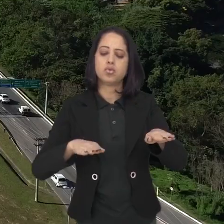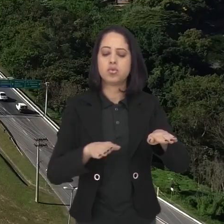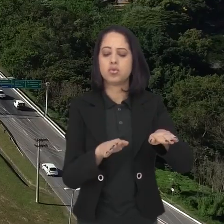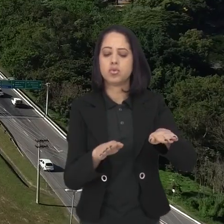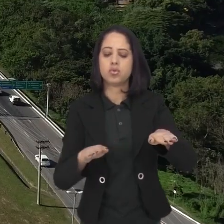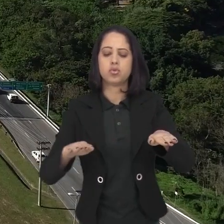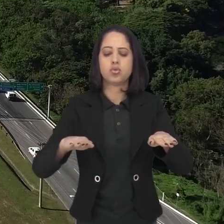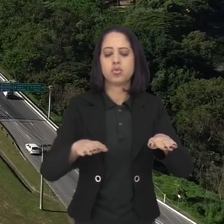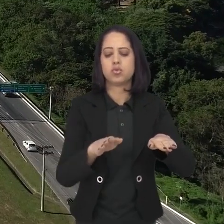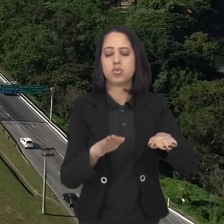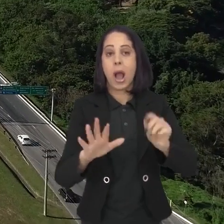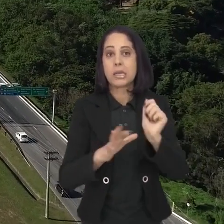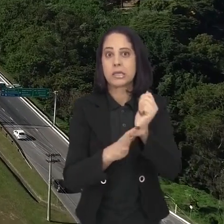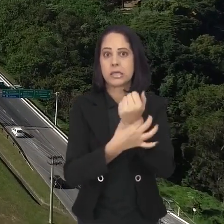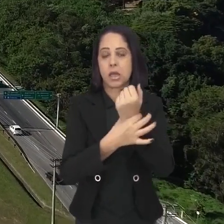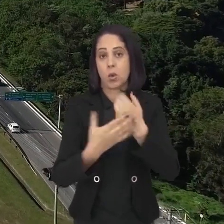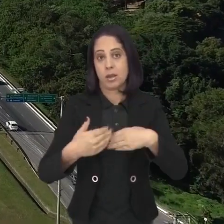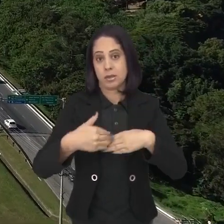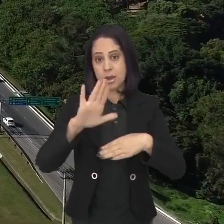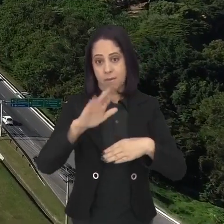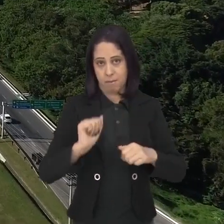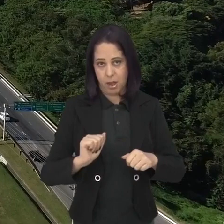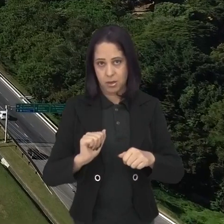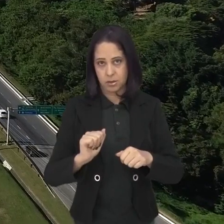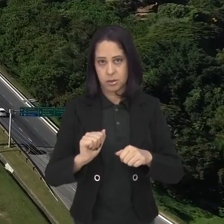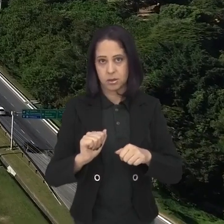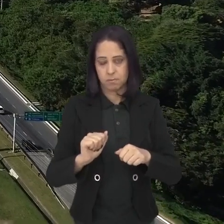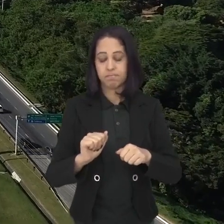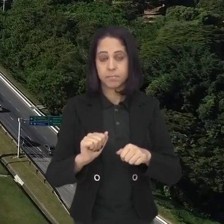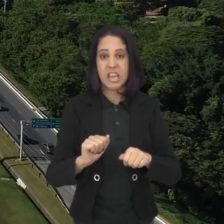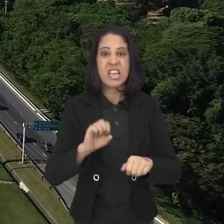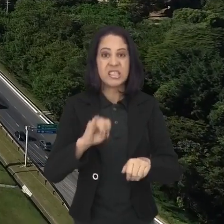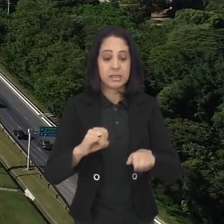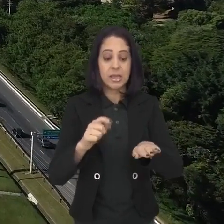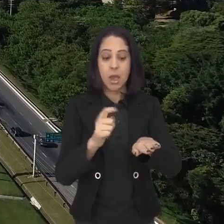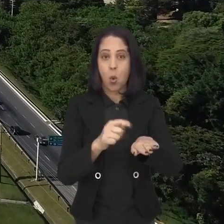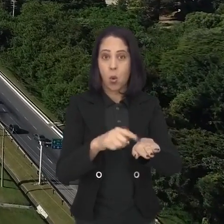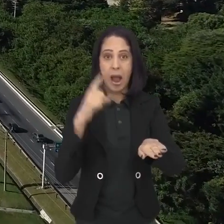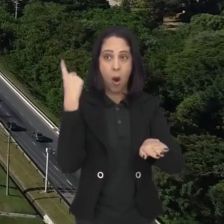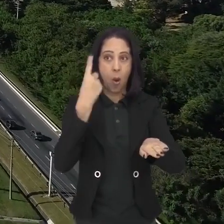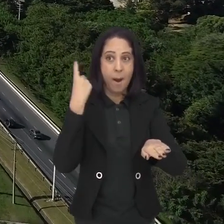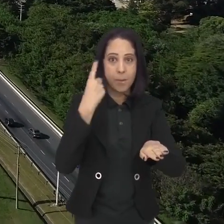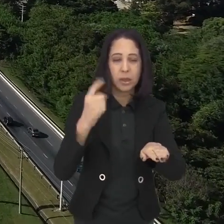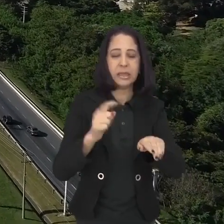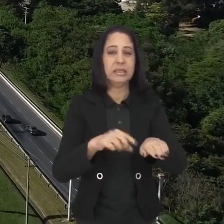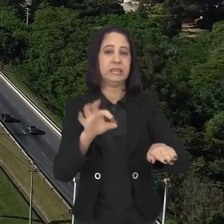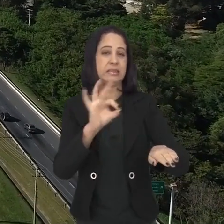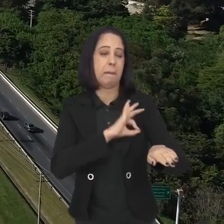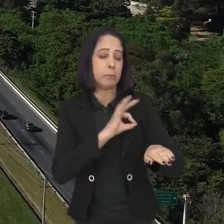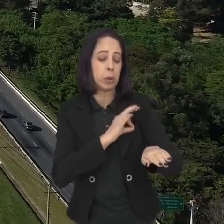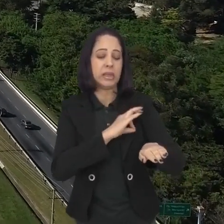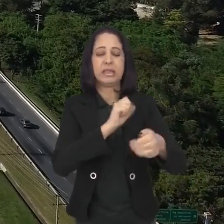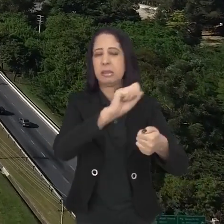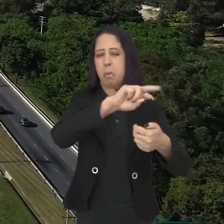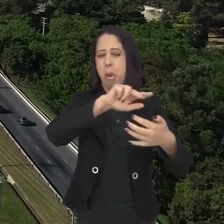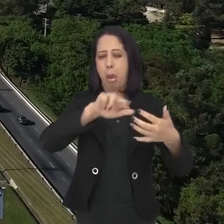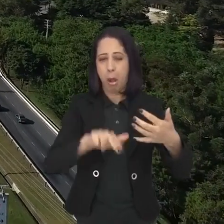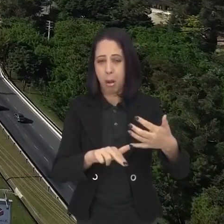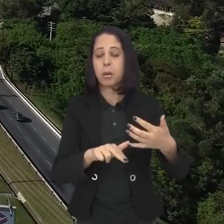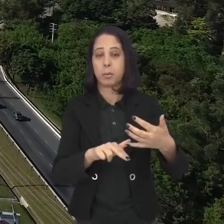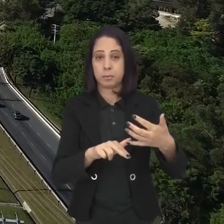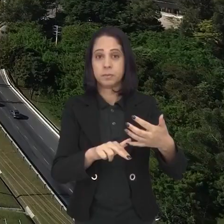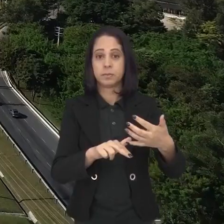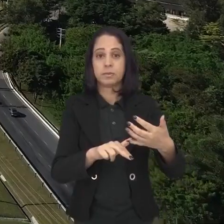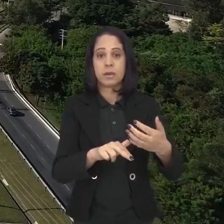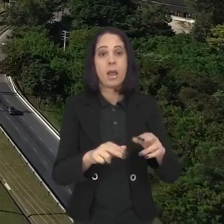mudança de pista ao avistarem trechos de acidentes, passagem de carros oficiais e atendimentos